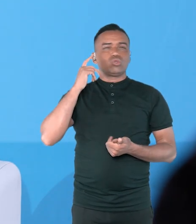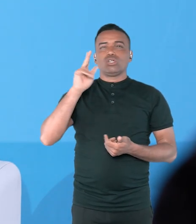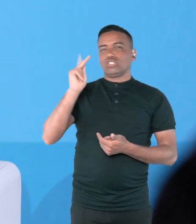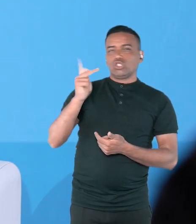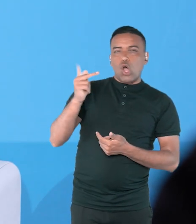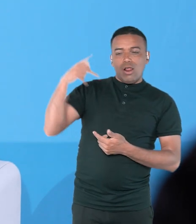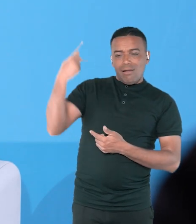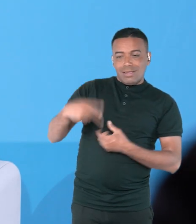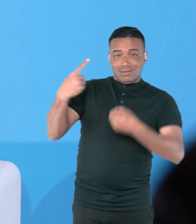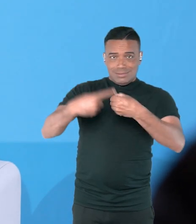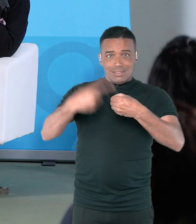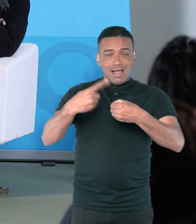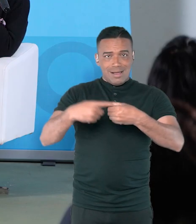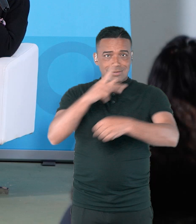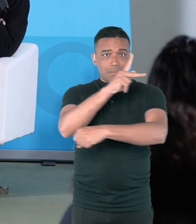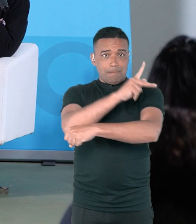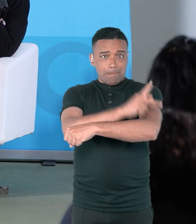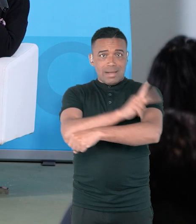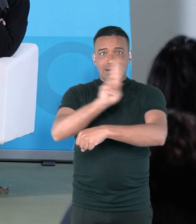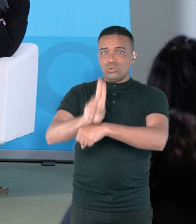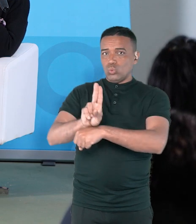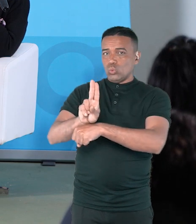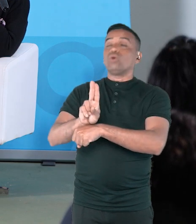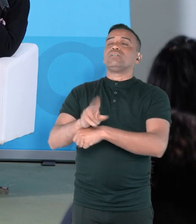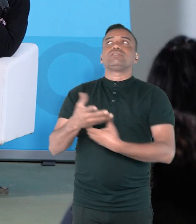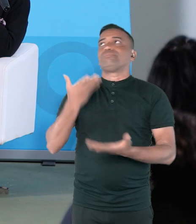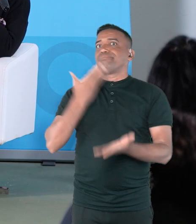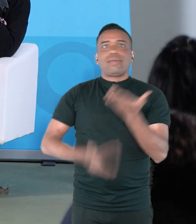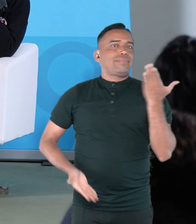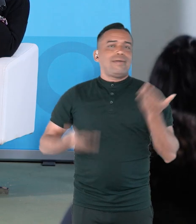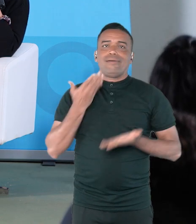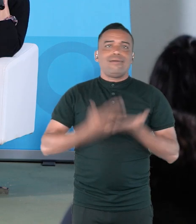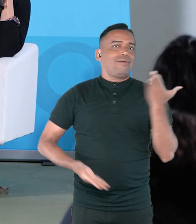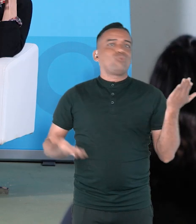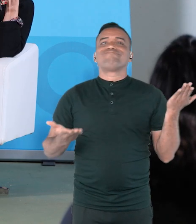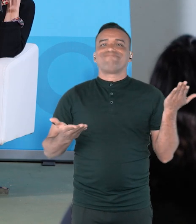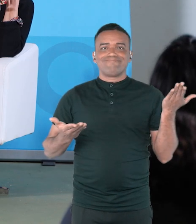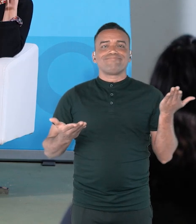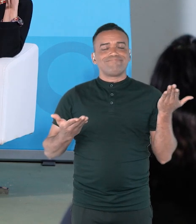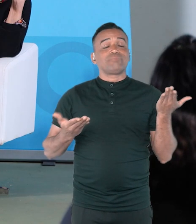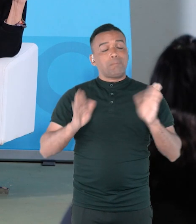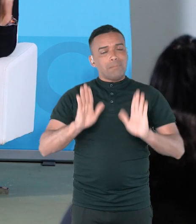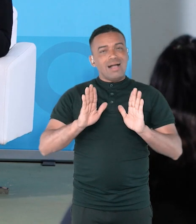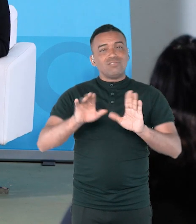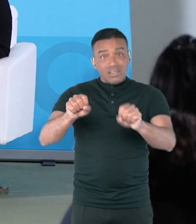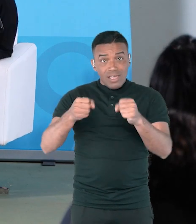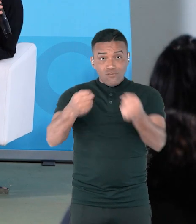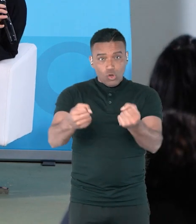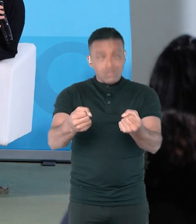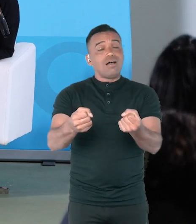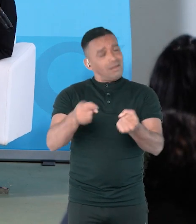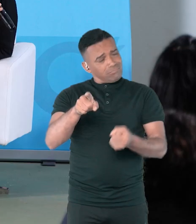pouco da história de Paracatu, e perdemos bastante nesse ponto, mas você